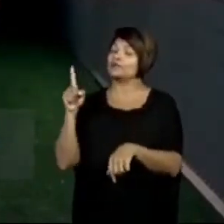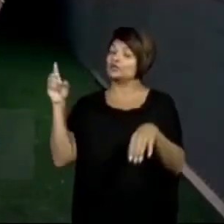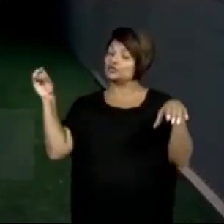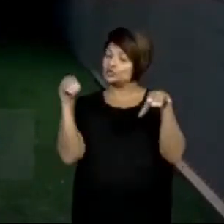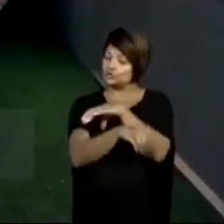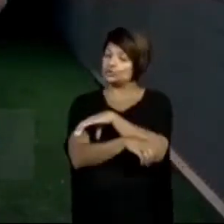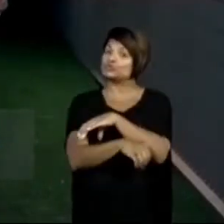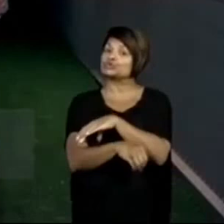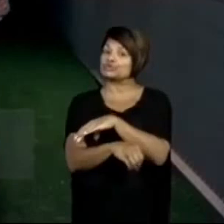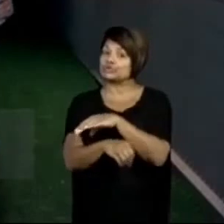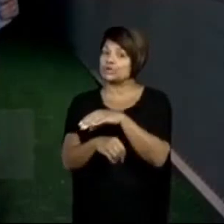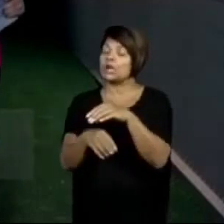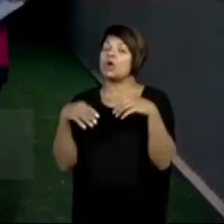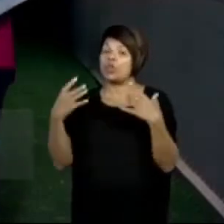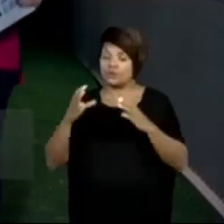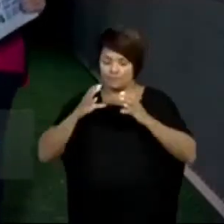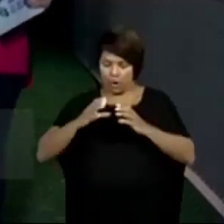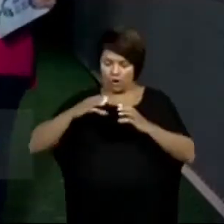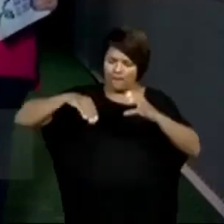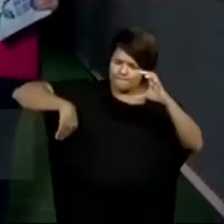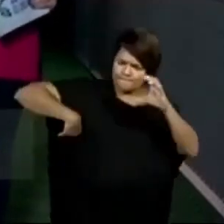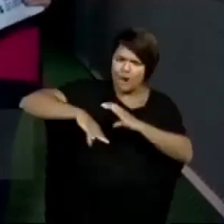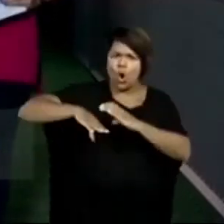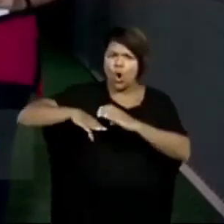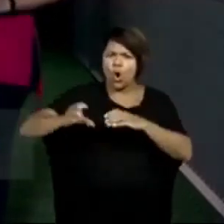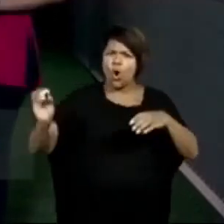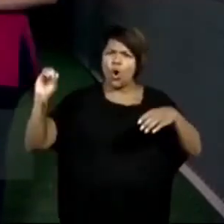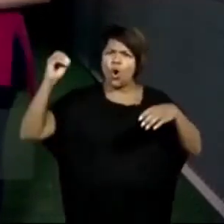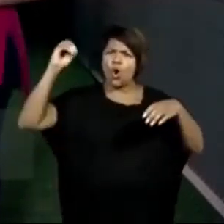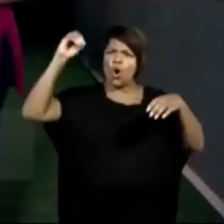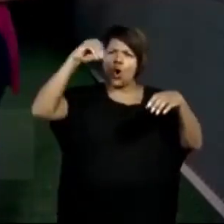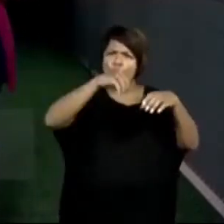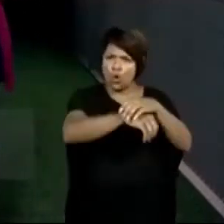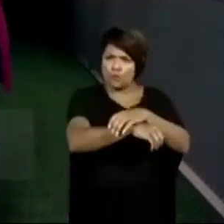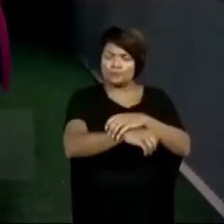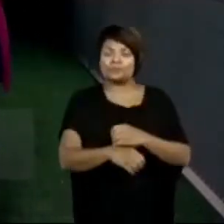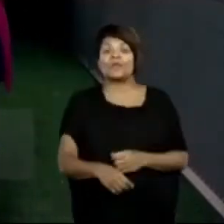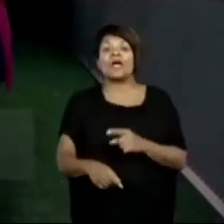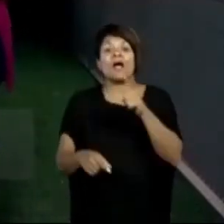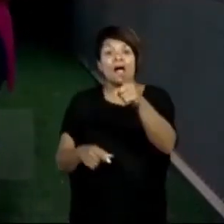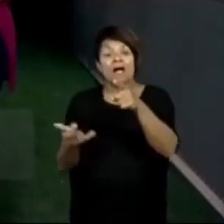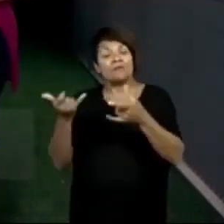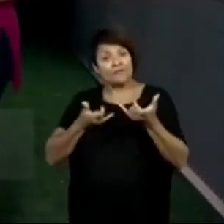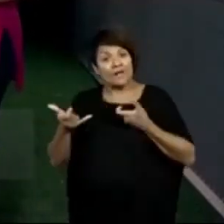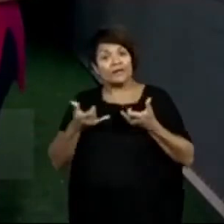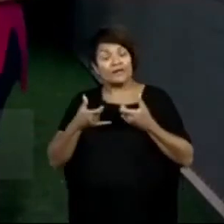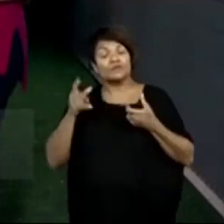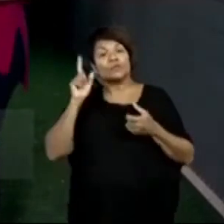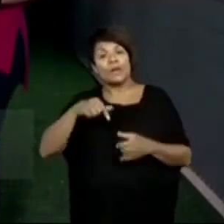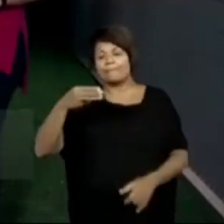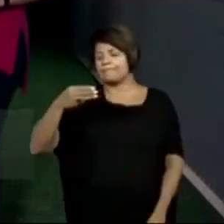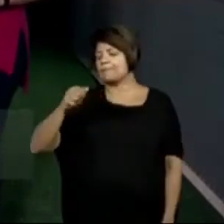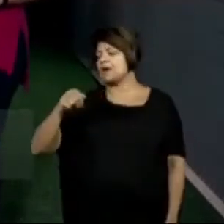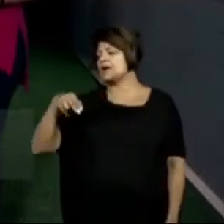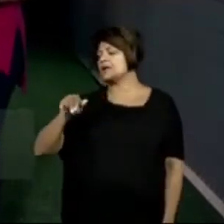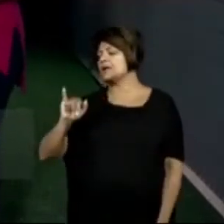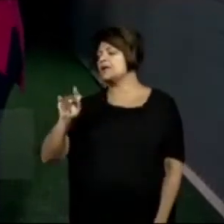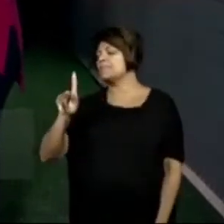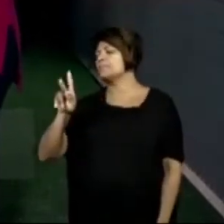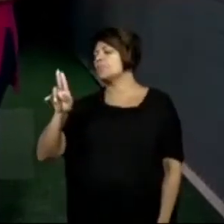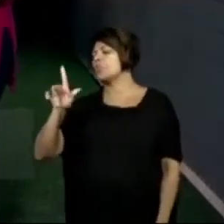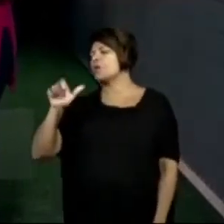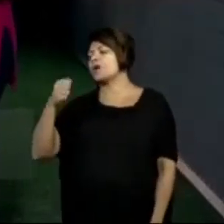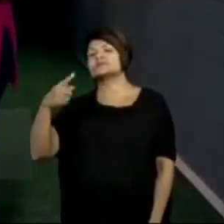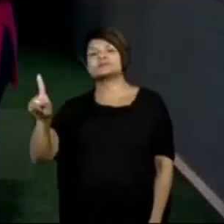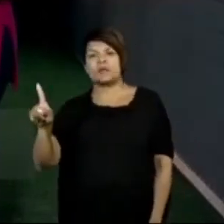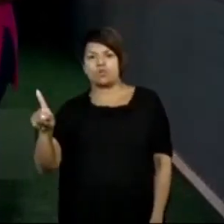chute mesmo. Então vamos pensar. E o chute? Eles estão falando que é uma habilidade de manipulação, professora. Será que é manipulação? Ou